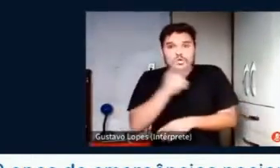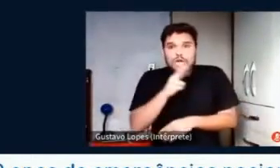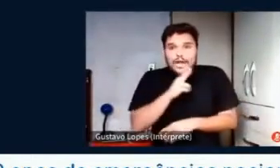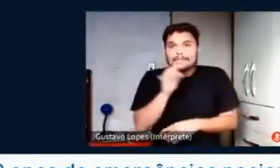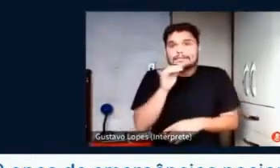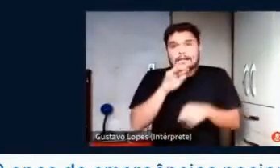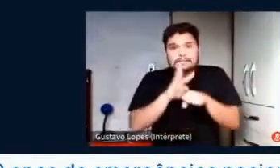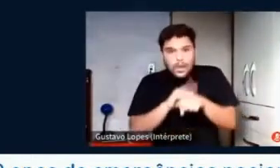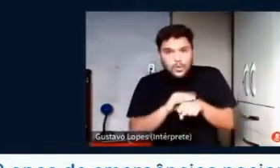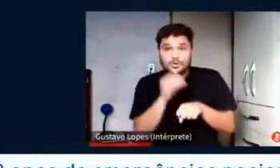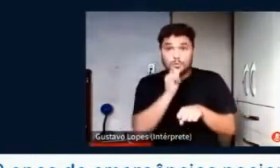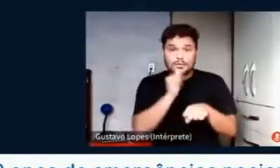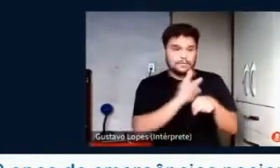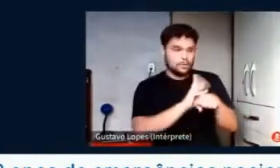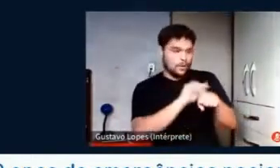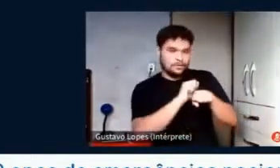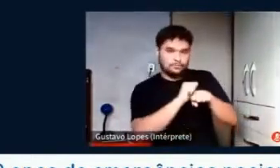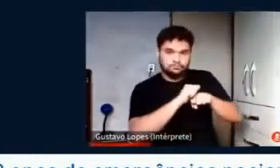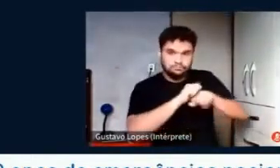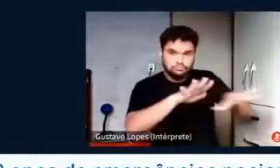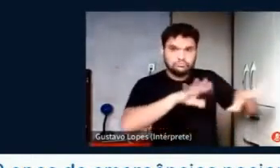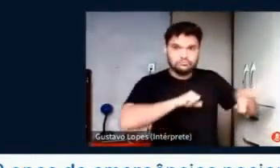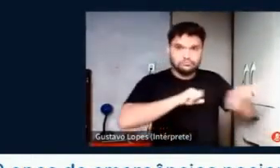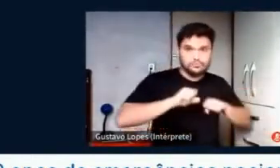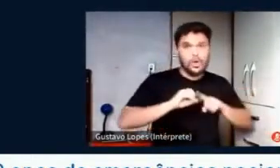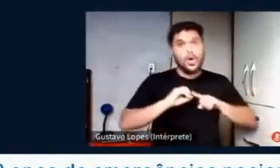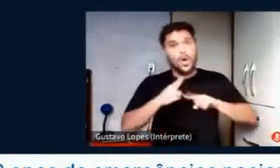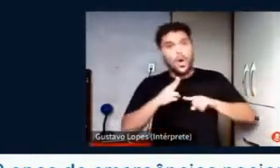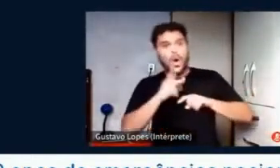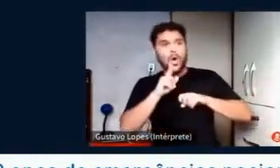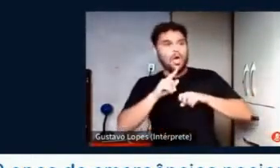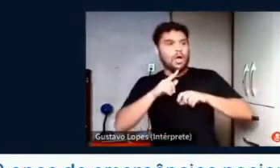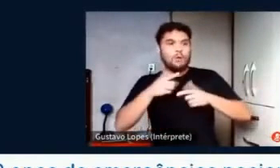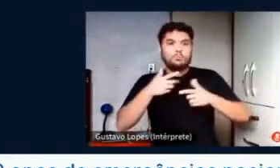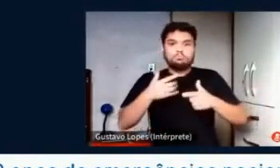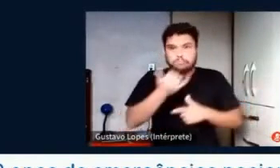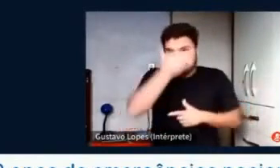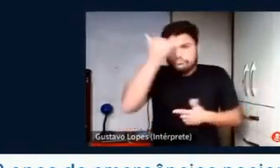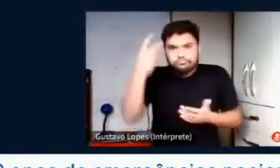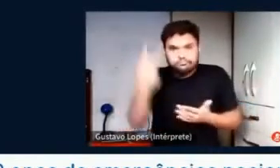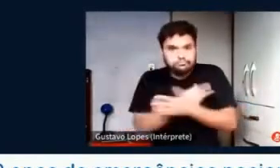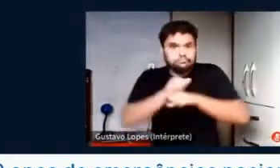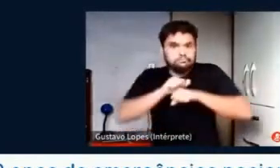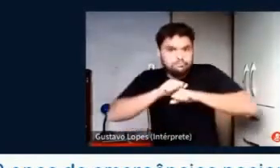doença transmissível, seja por desastre, seja por questões relacionadas a